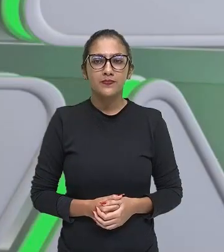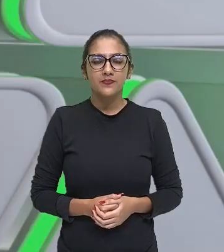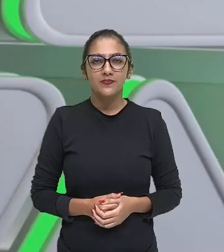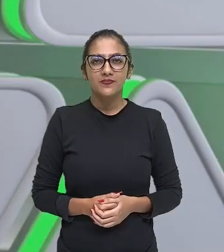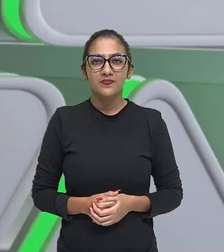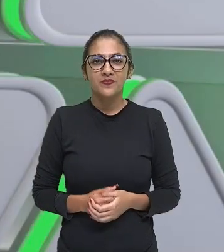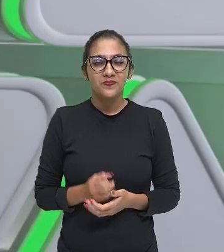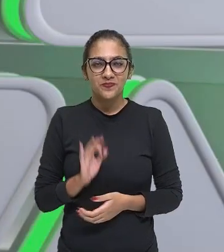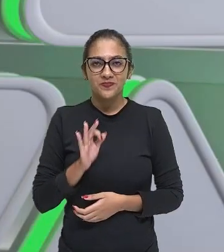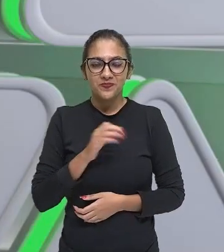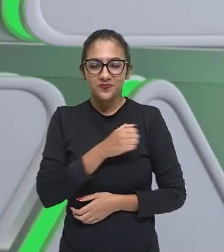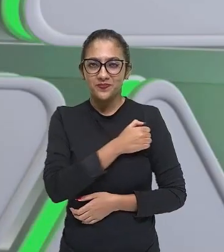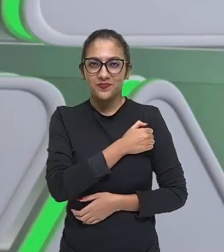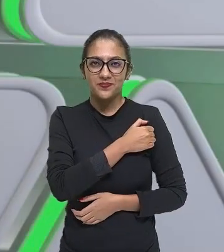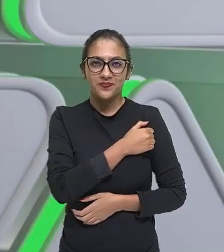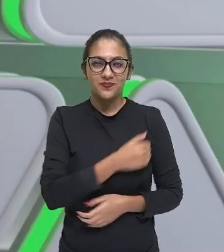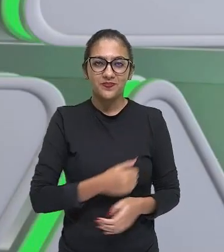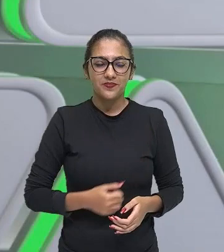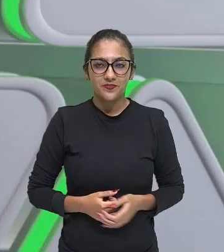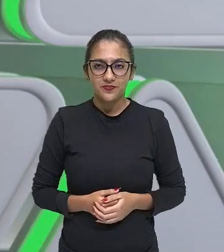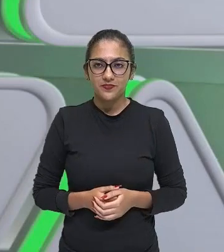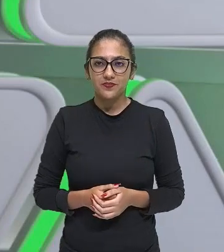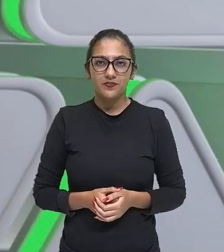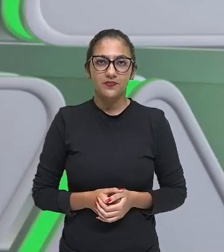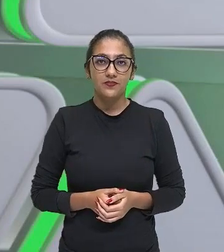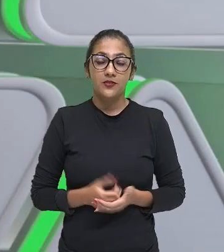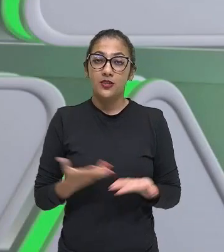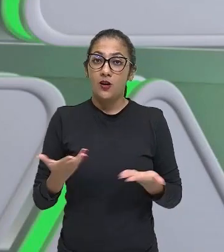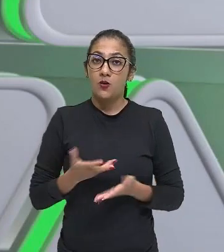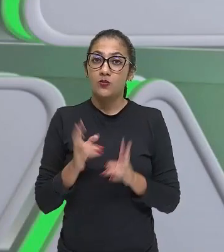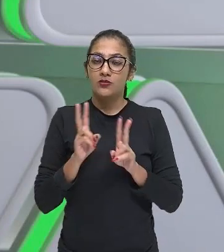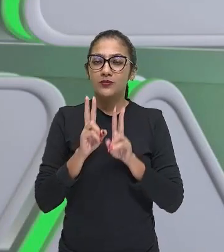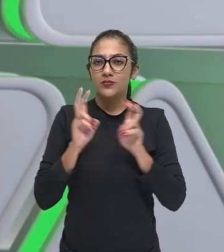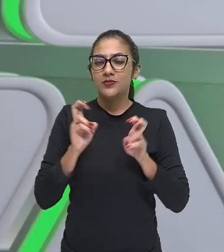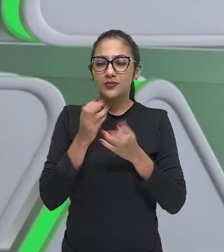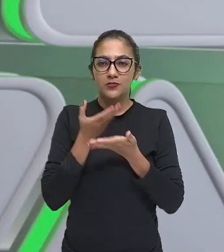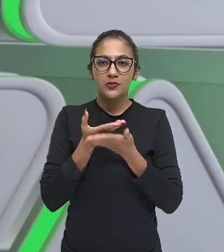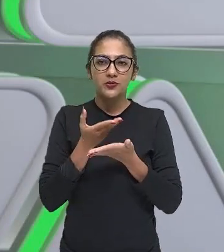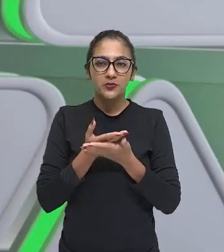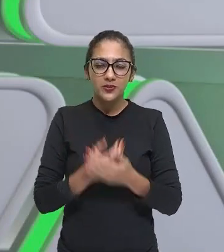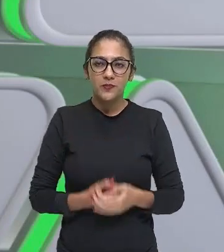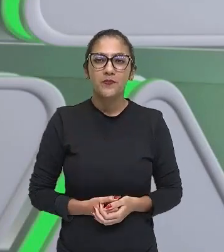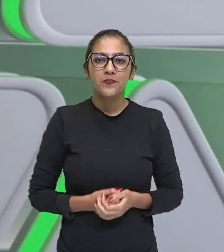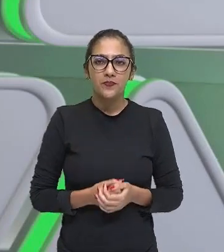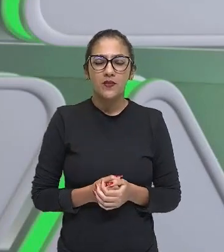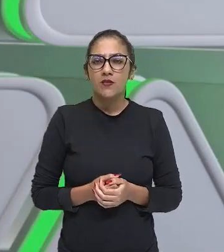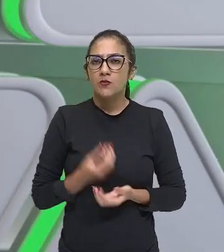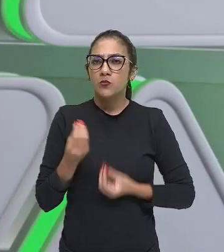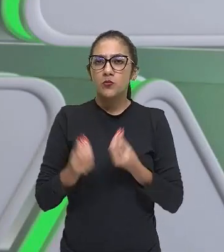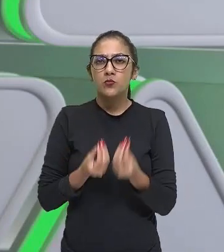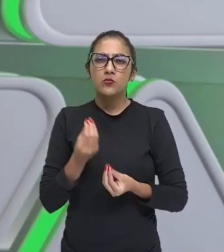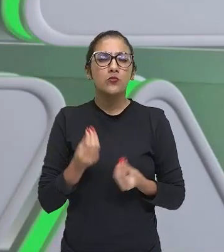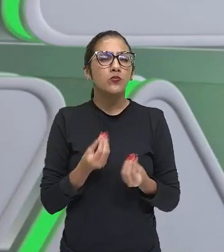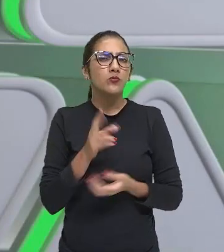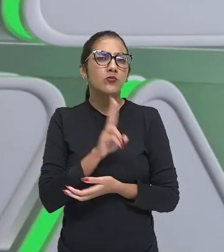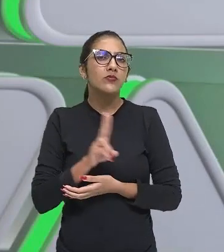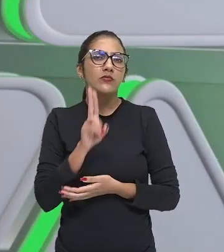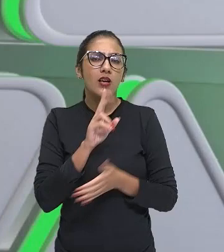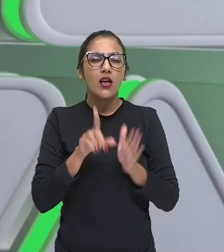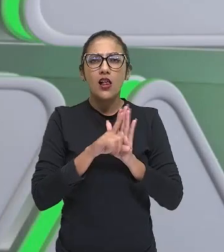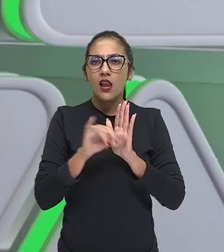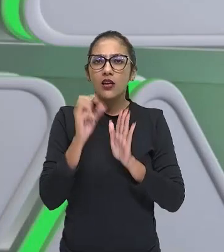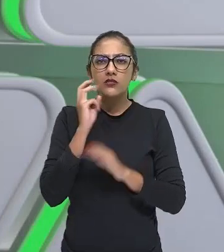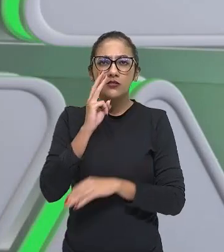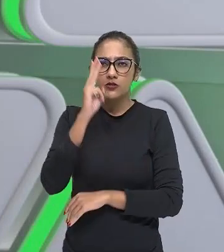Muito bem, pessoal. Nós vamos falar hoje sobre as aplicações das leis de Newton.